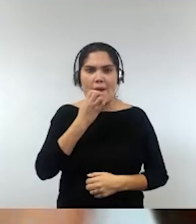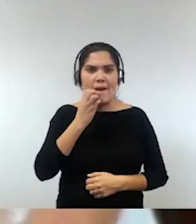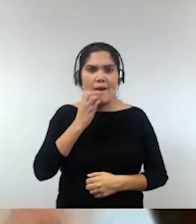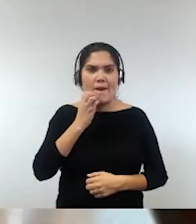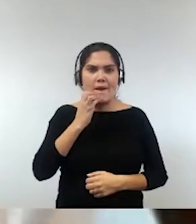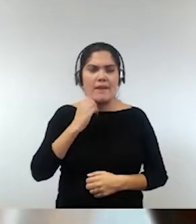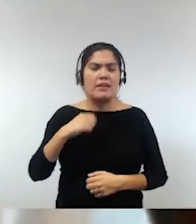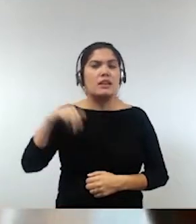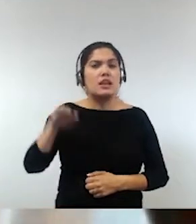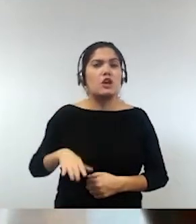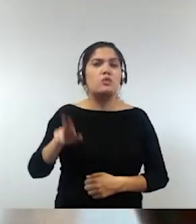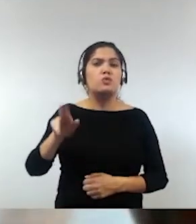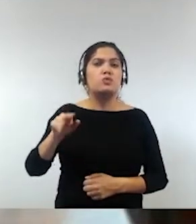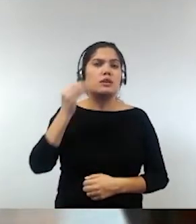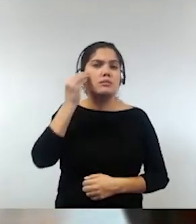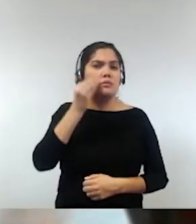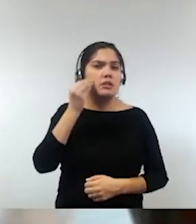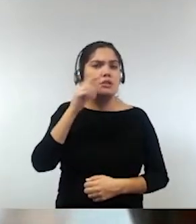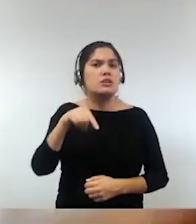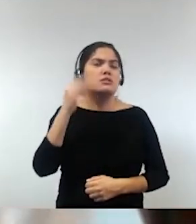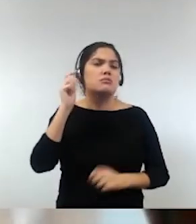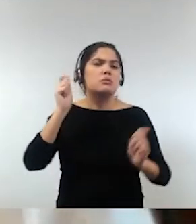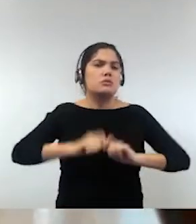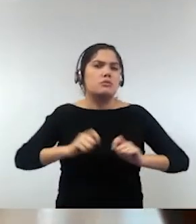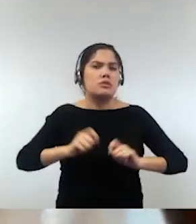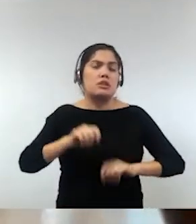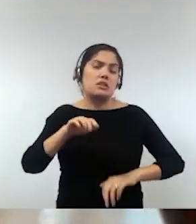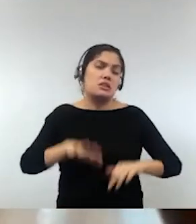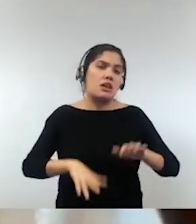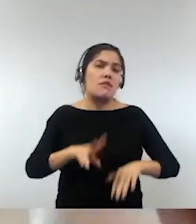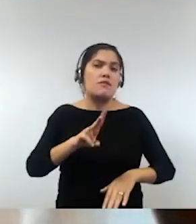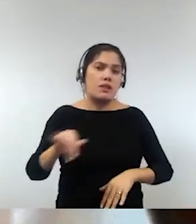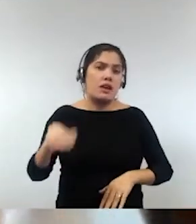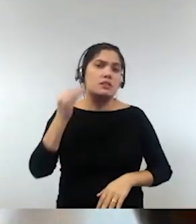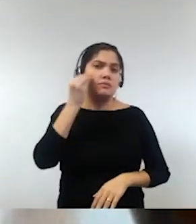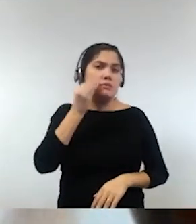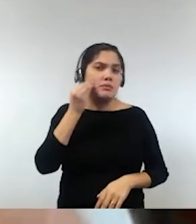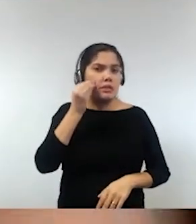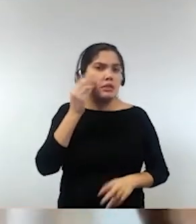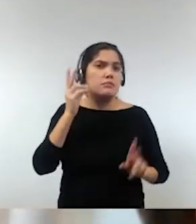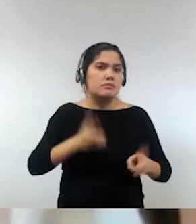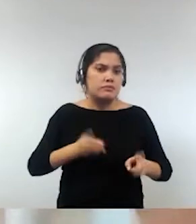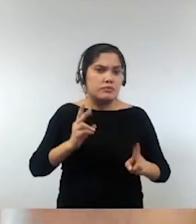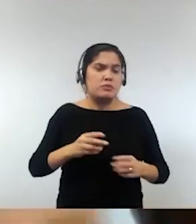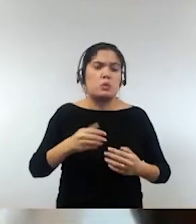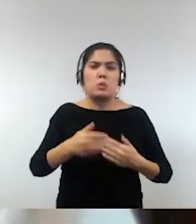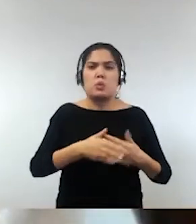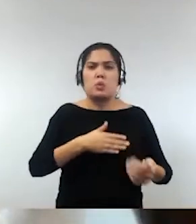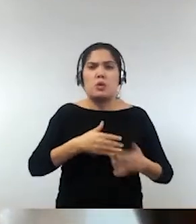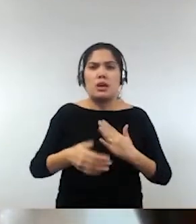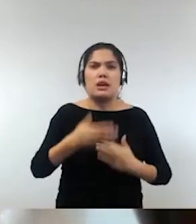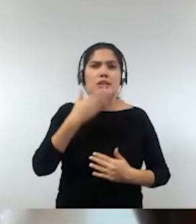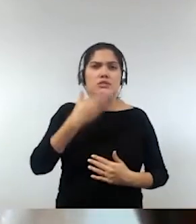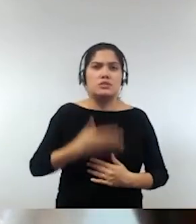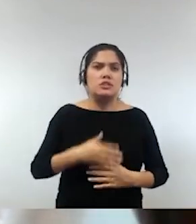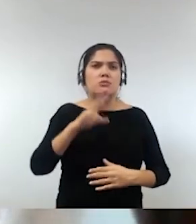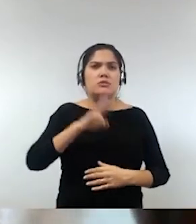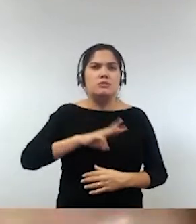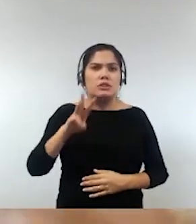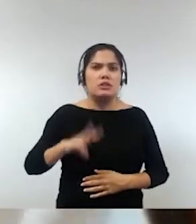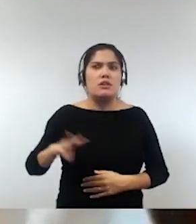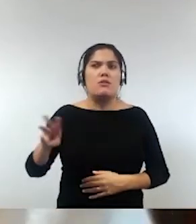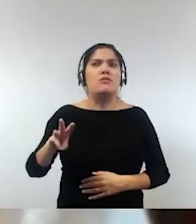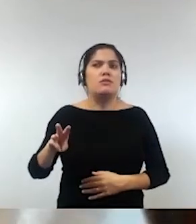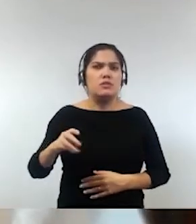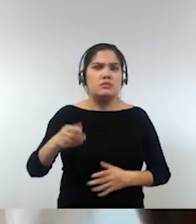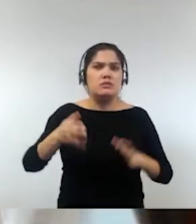nunca experimentou essa possibilidade, certamente vai experimentar, seja em qualquer tipo de plataforma dos